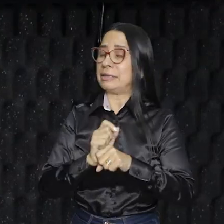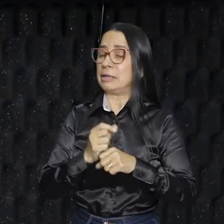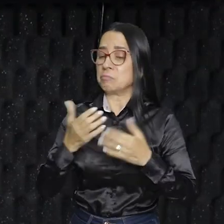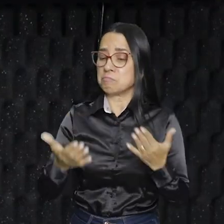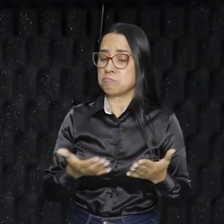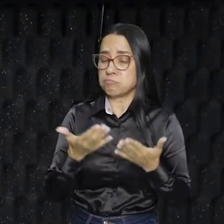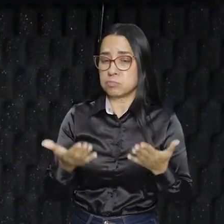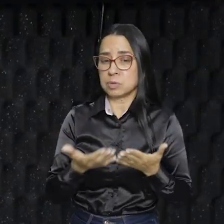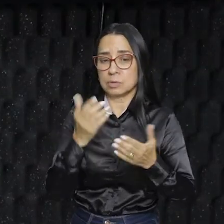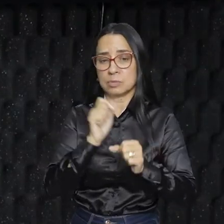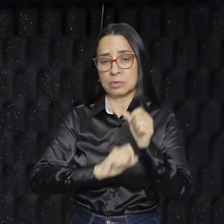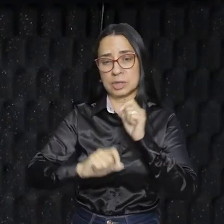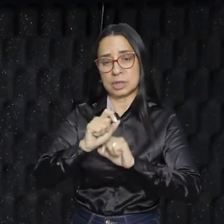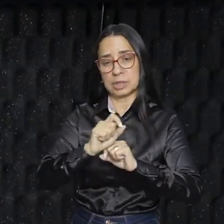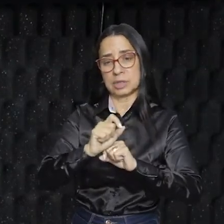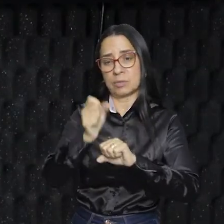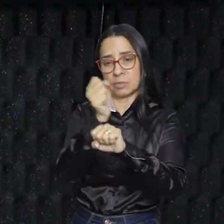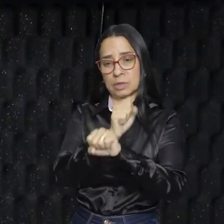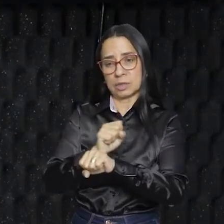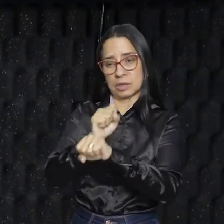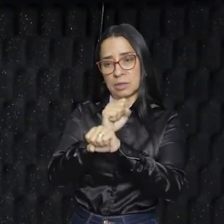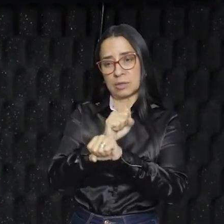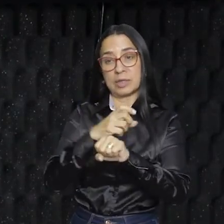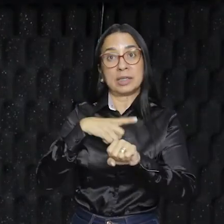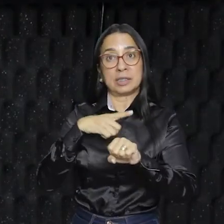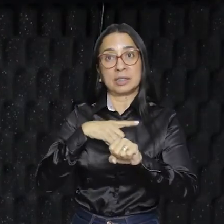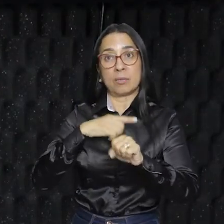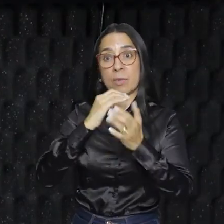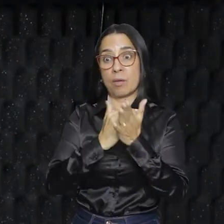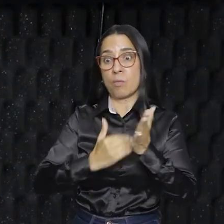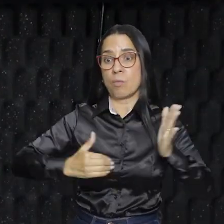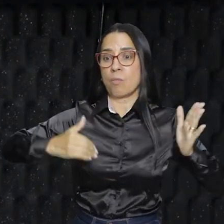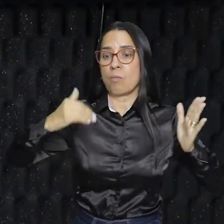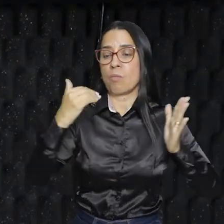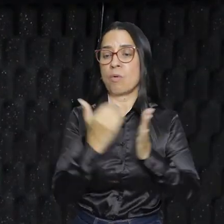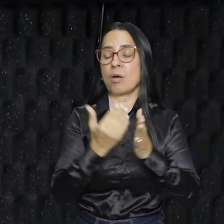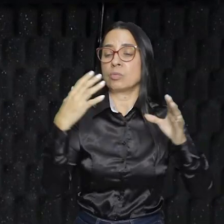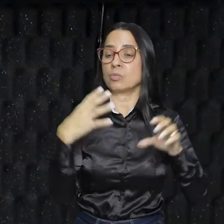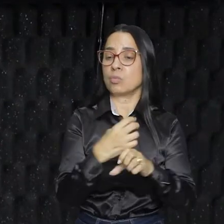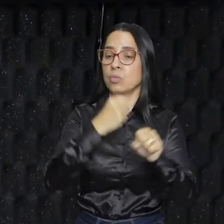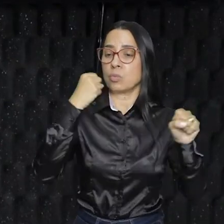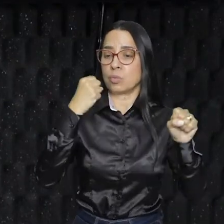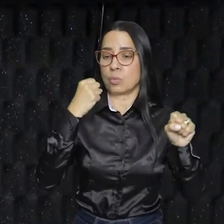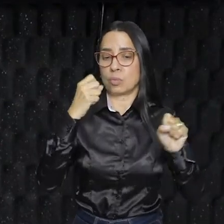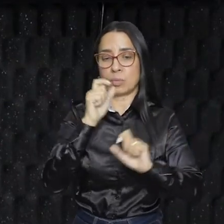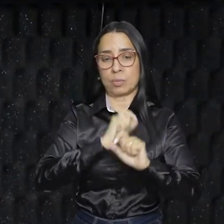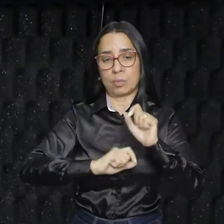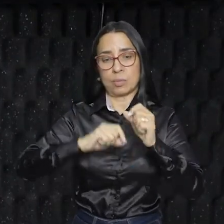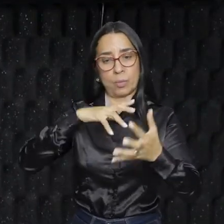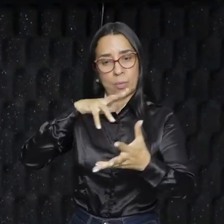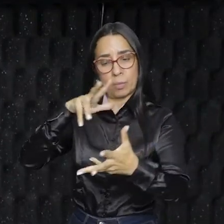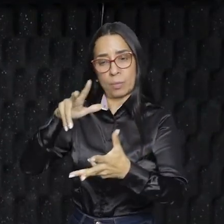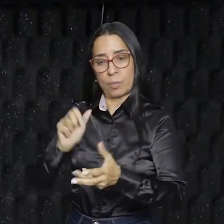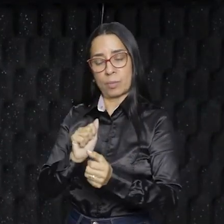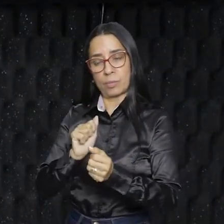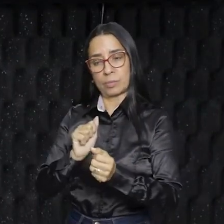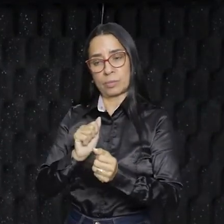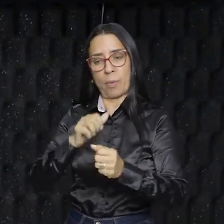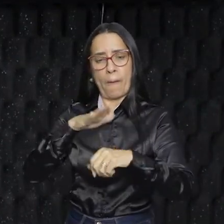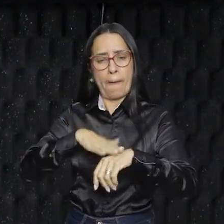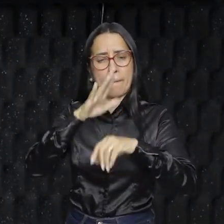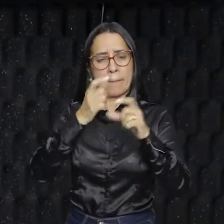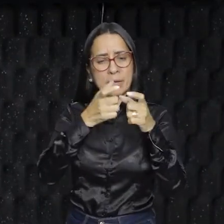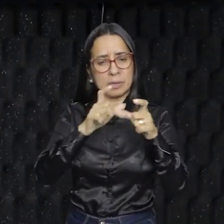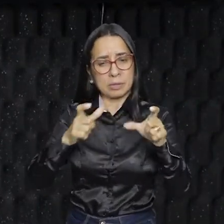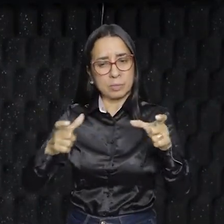e alto lucro na venda dos escravos, no mundo afora. Logo, quanto mais se expandia,